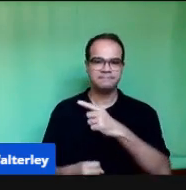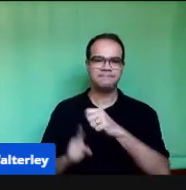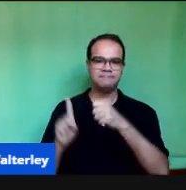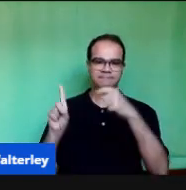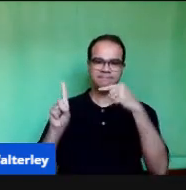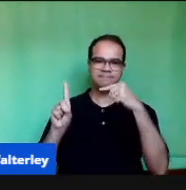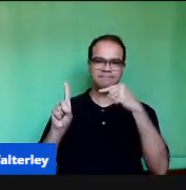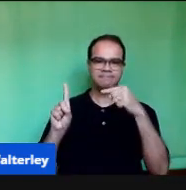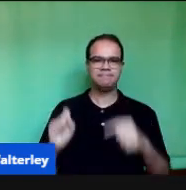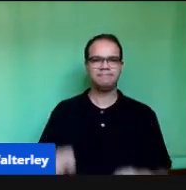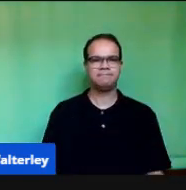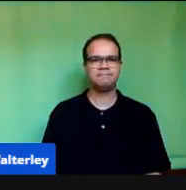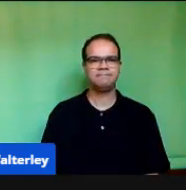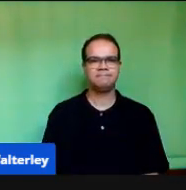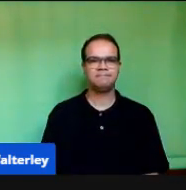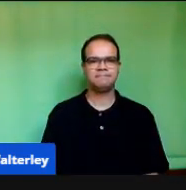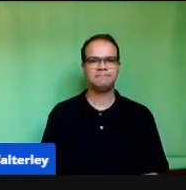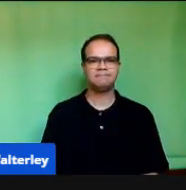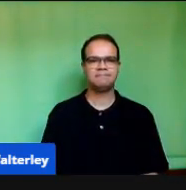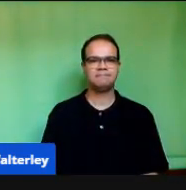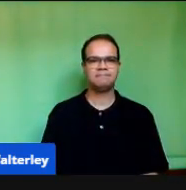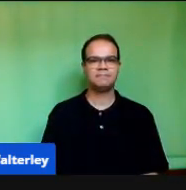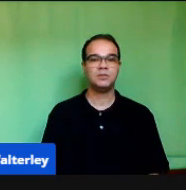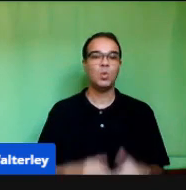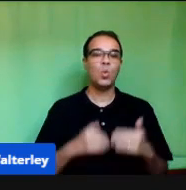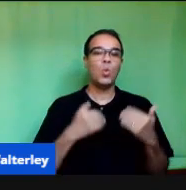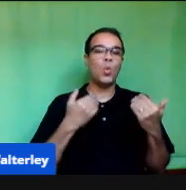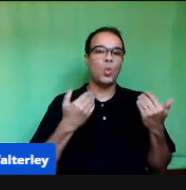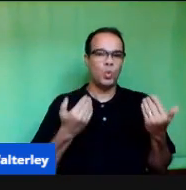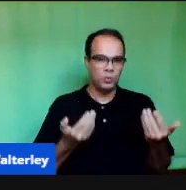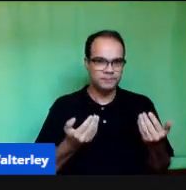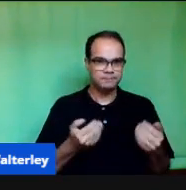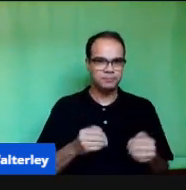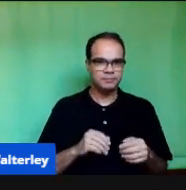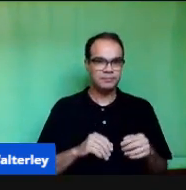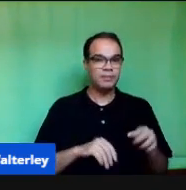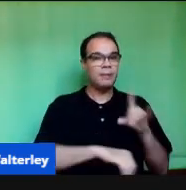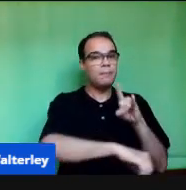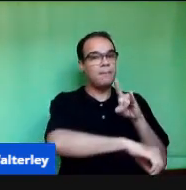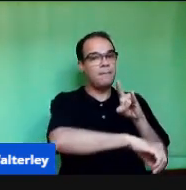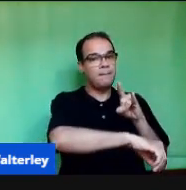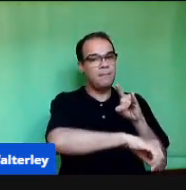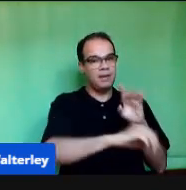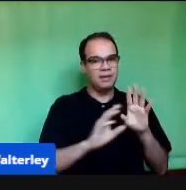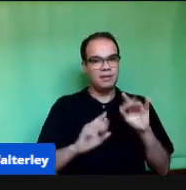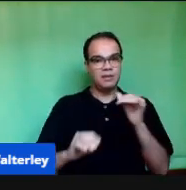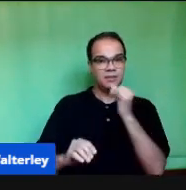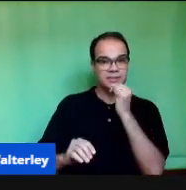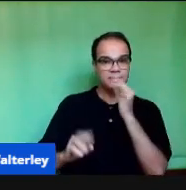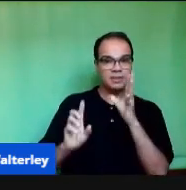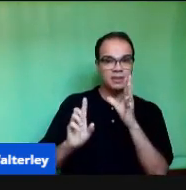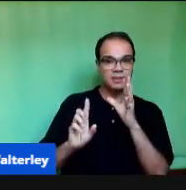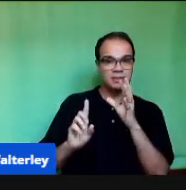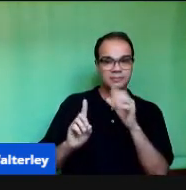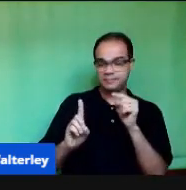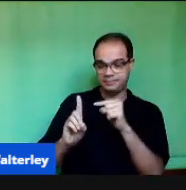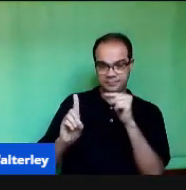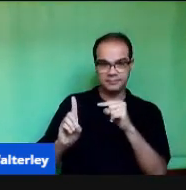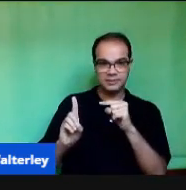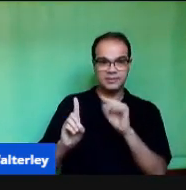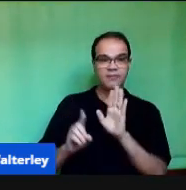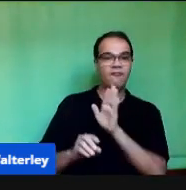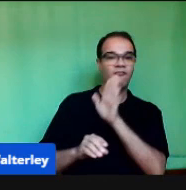profissional. Uma outra questão é sentir-se desconfortável em banheiro, relatei a minha experiência pessoal, ou nas